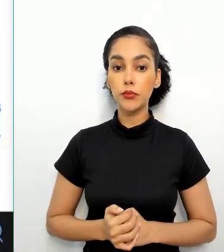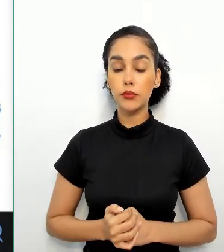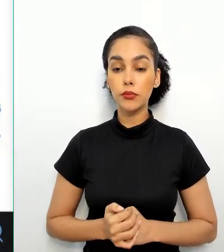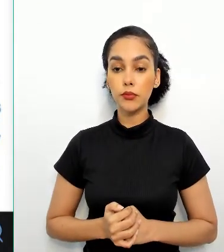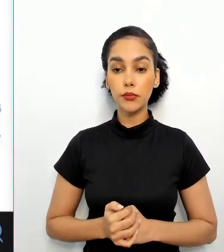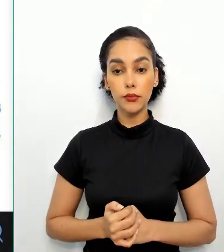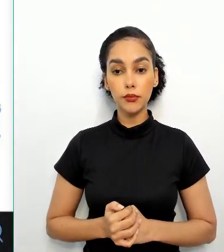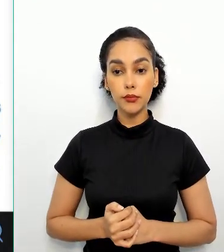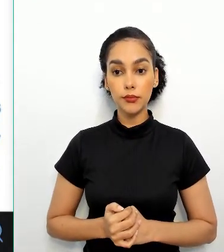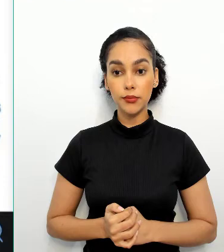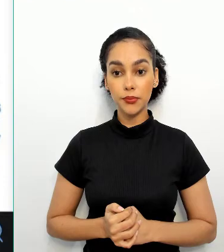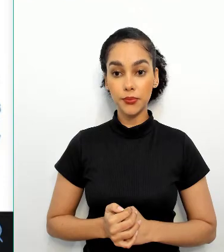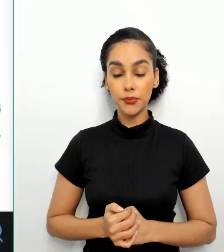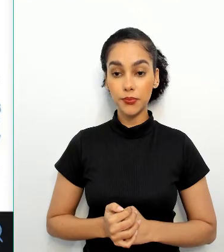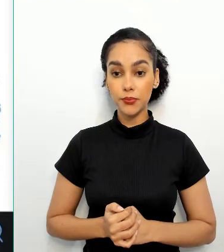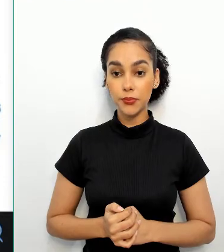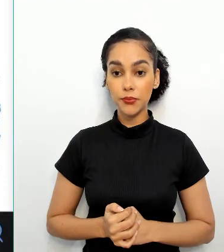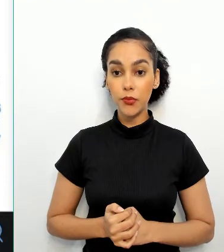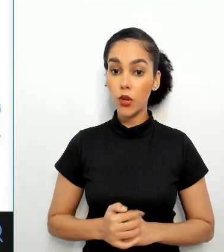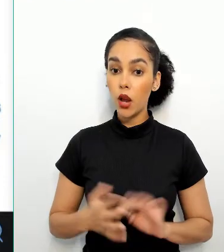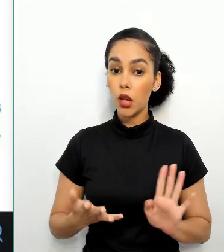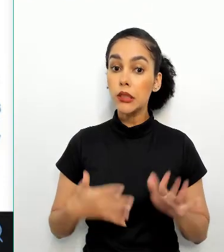25,5. Só corrigir aqui,